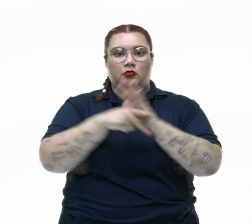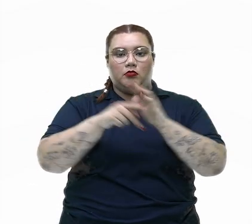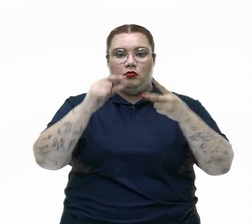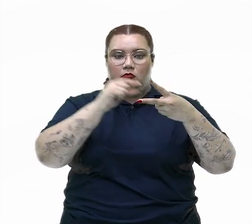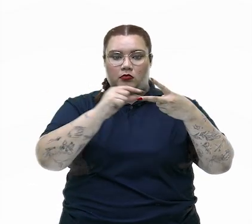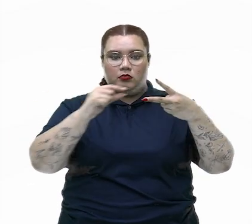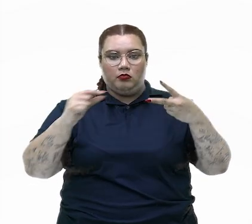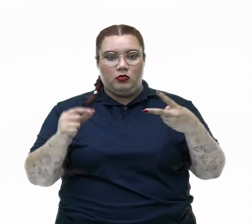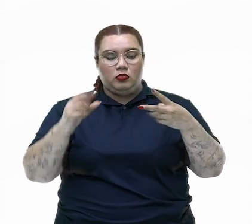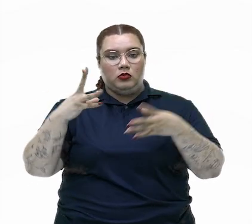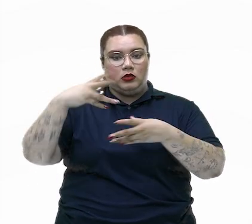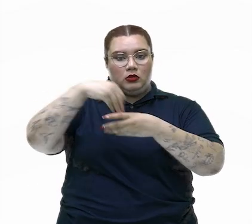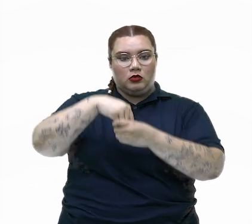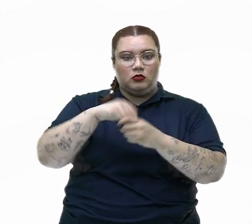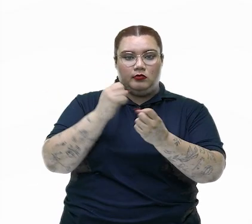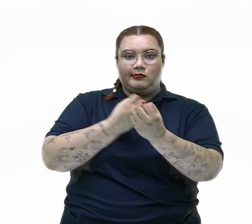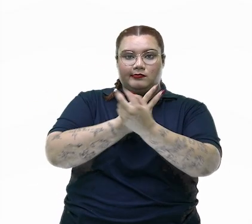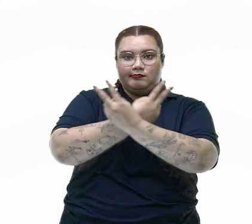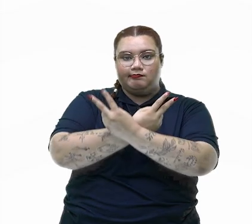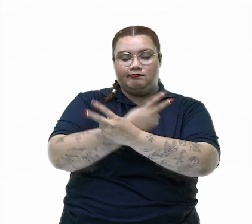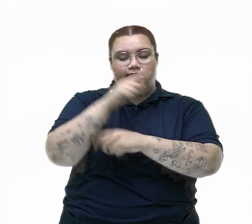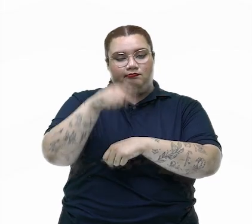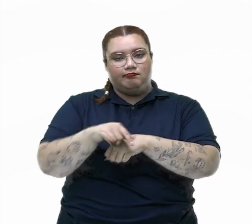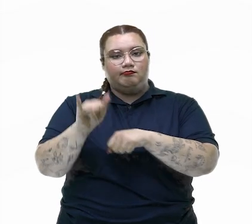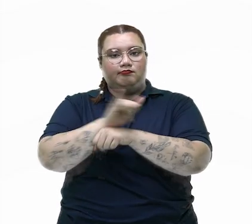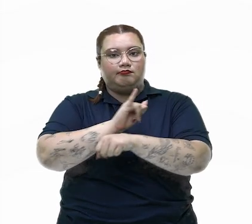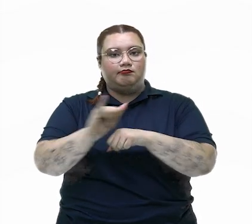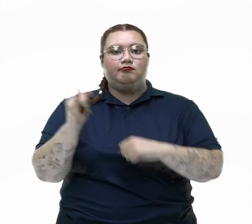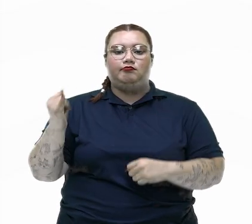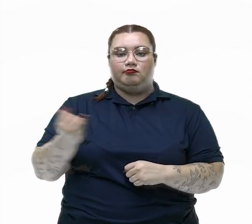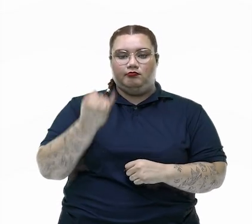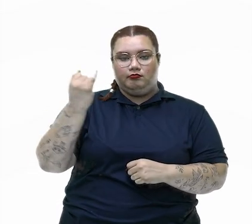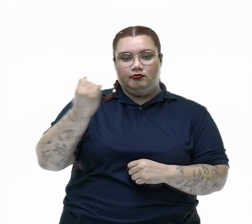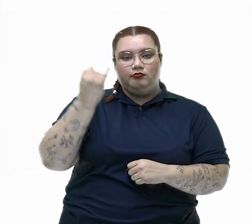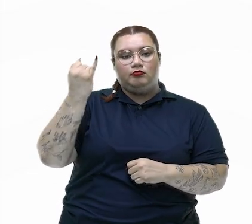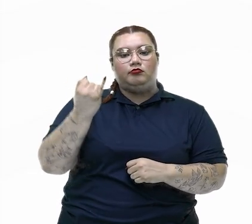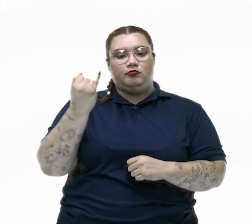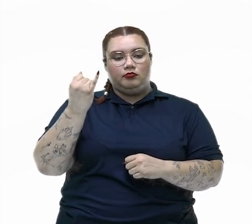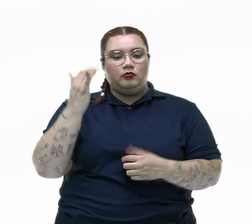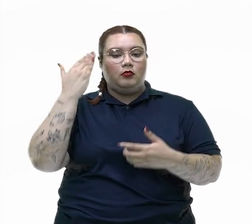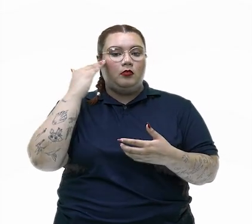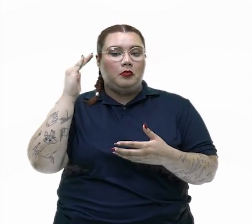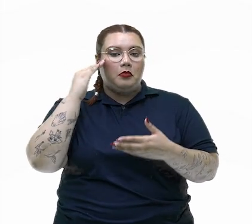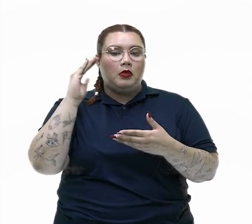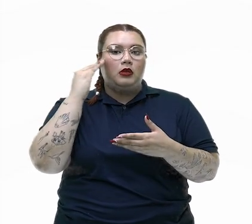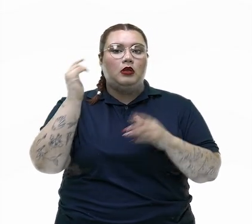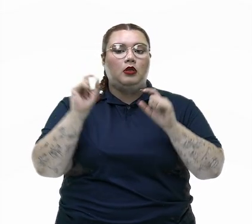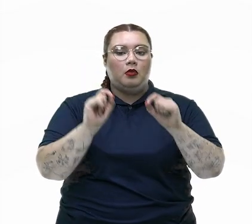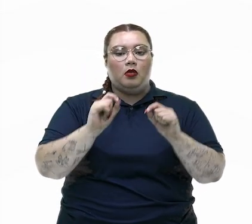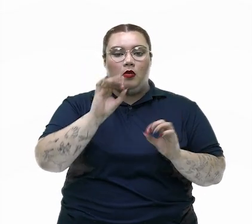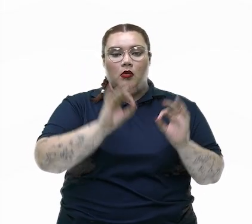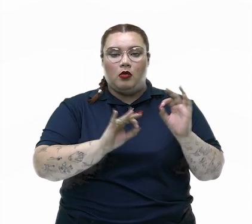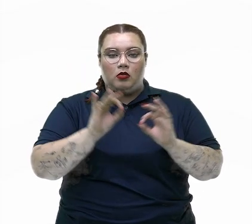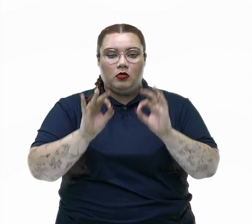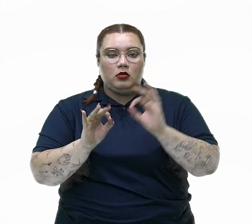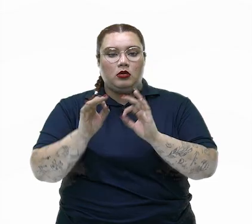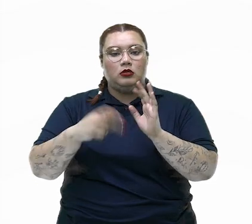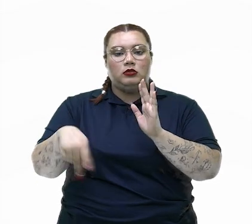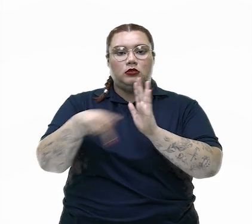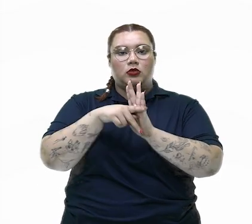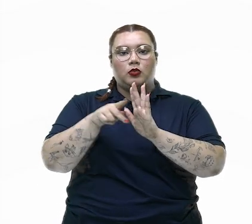de genes nos cromossomos, né, é uma ferramenta crucial para entender